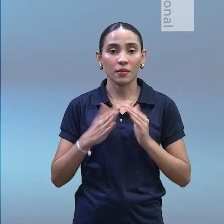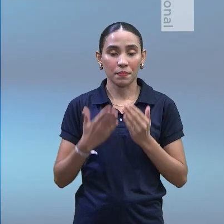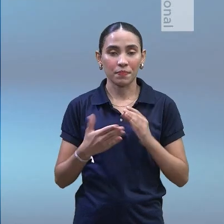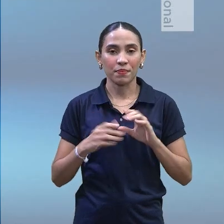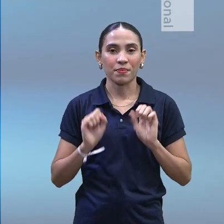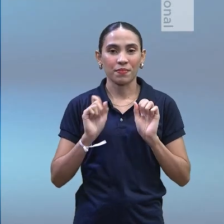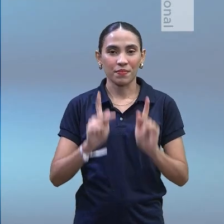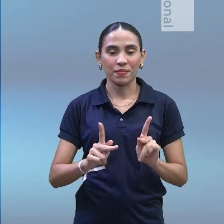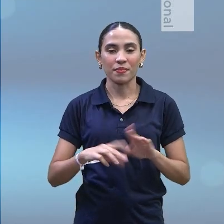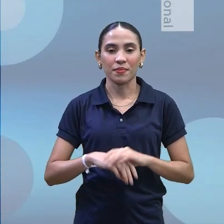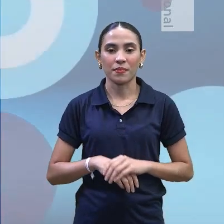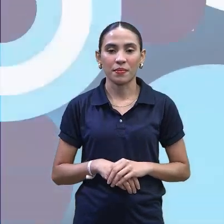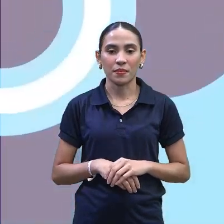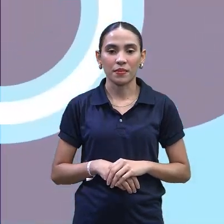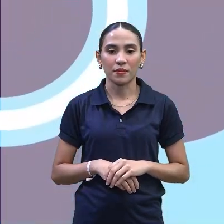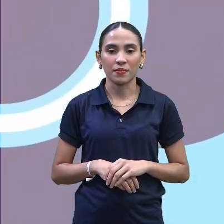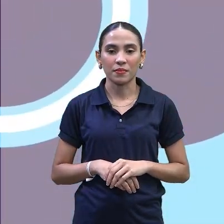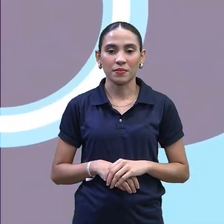isso.